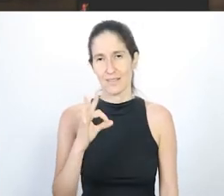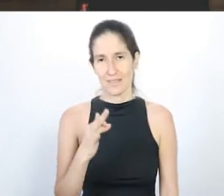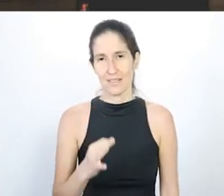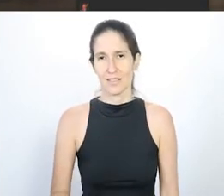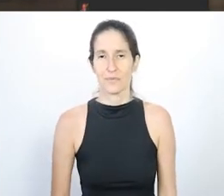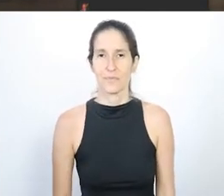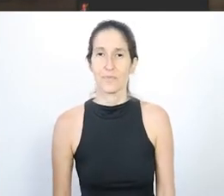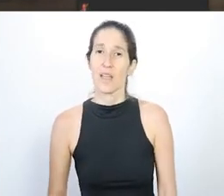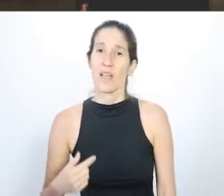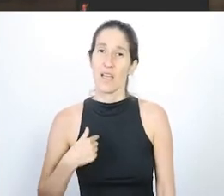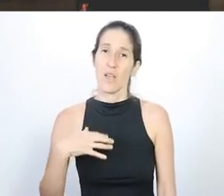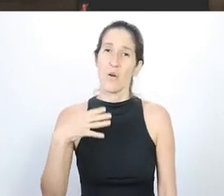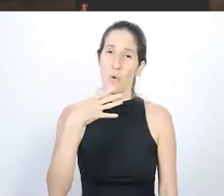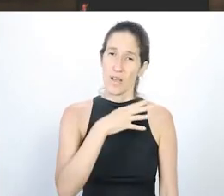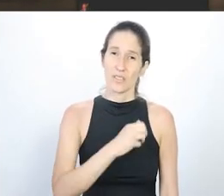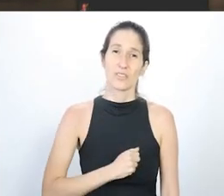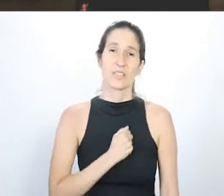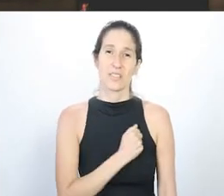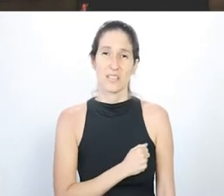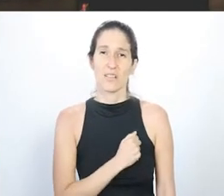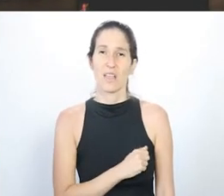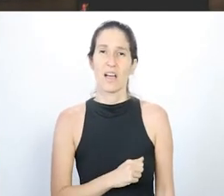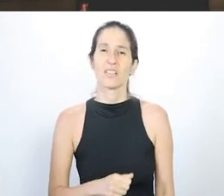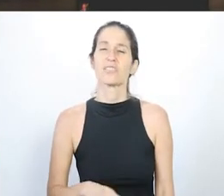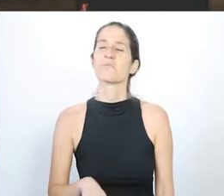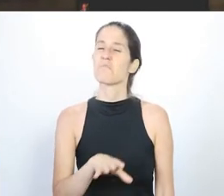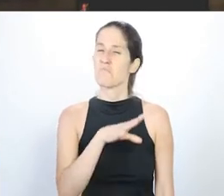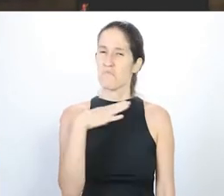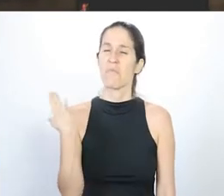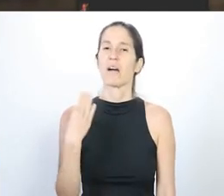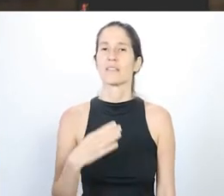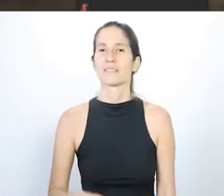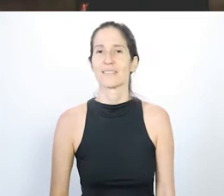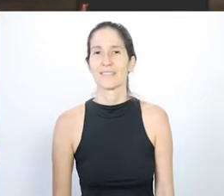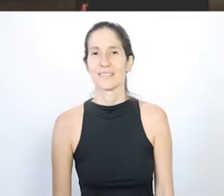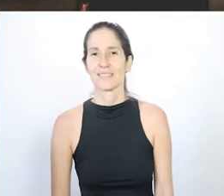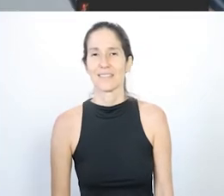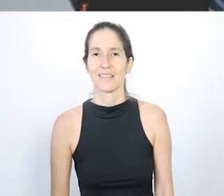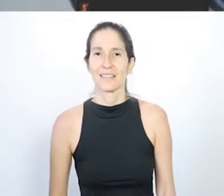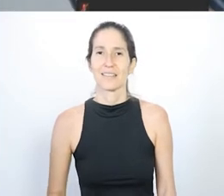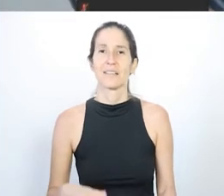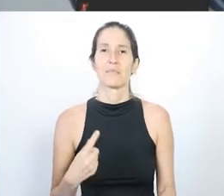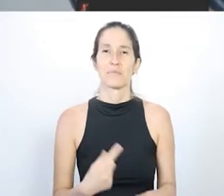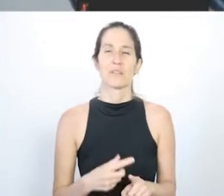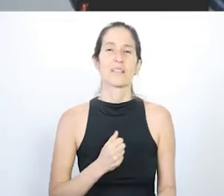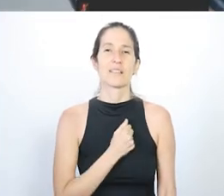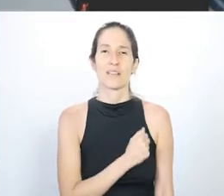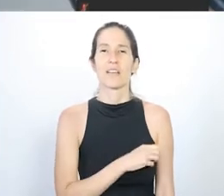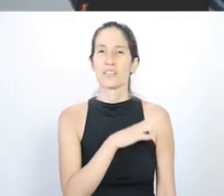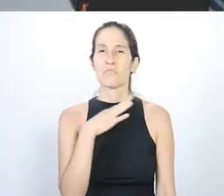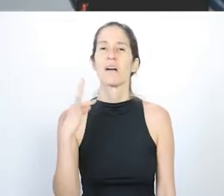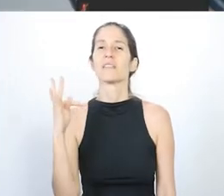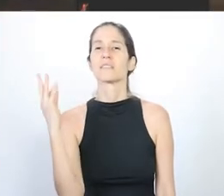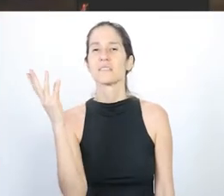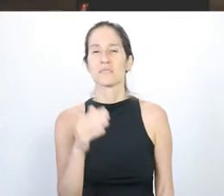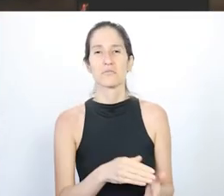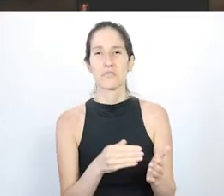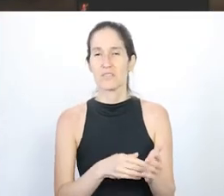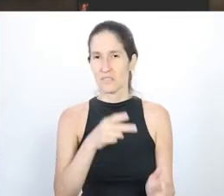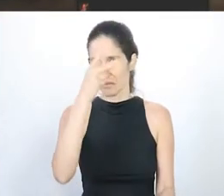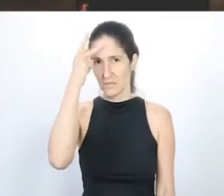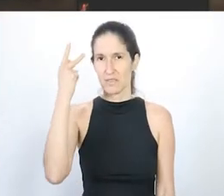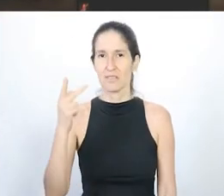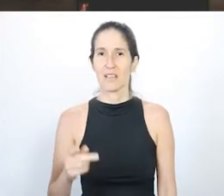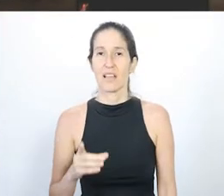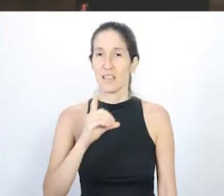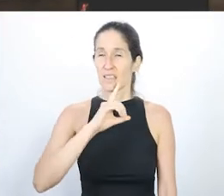foi inventada para se matar mesmo, senão ela mata todo mundo, né? Deus inventou a saudade, mas Deus que disse ao